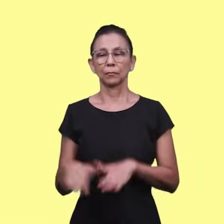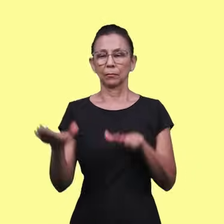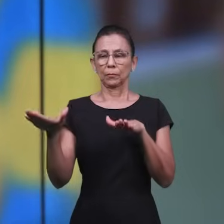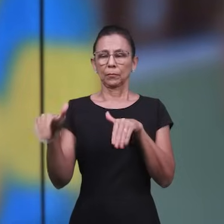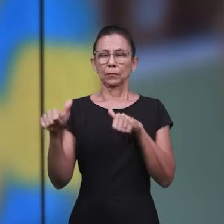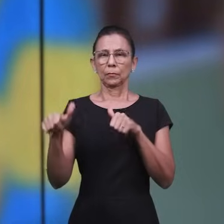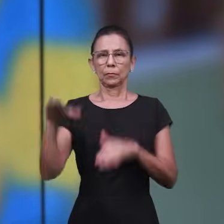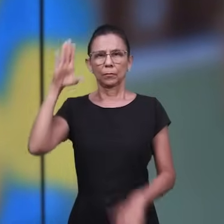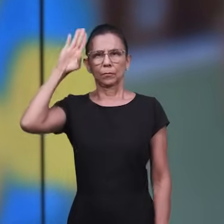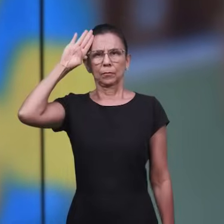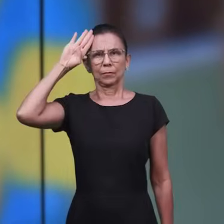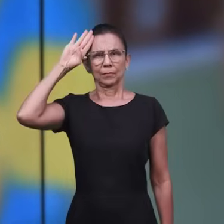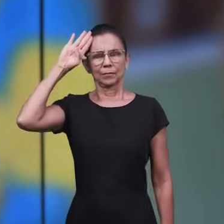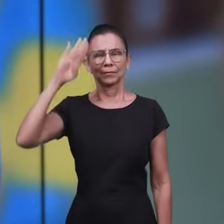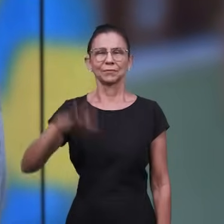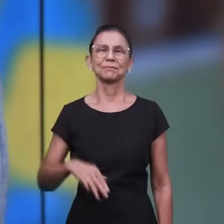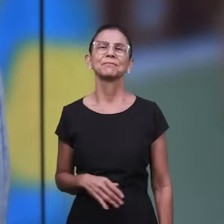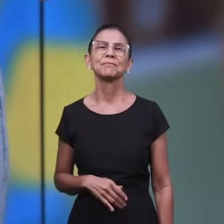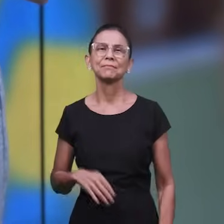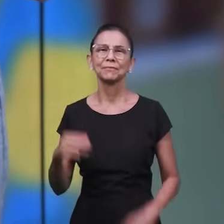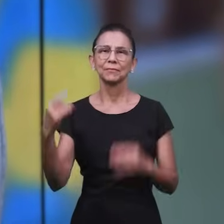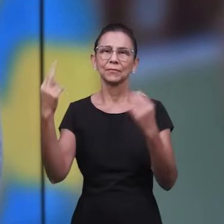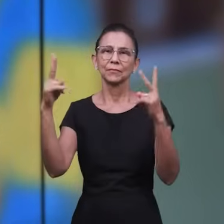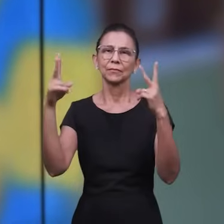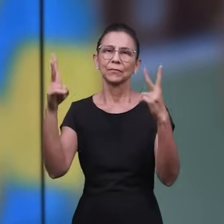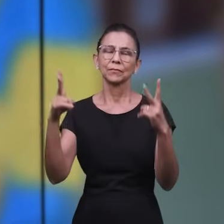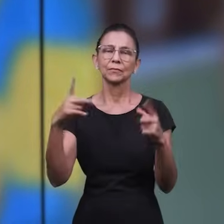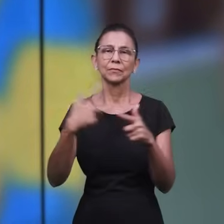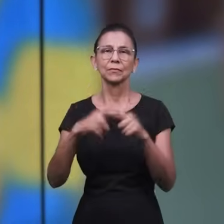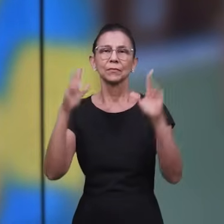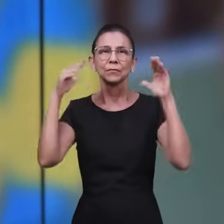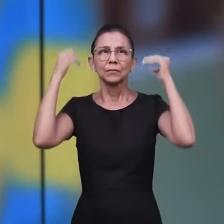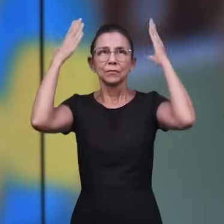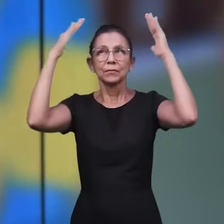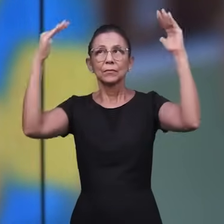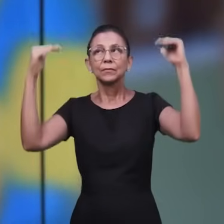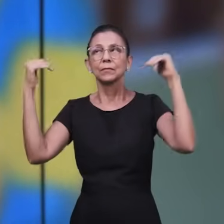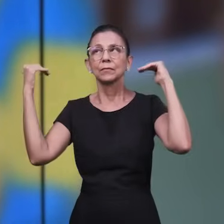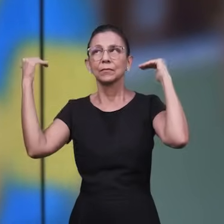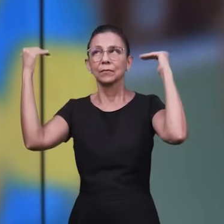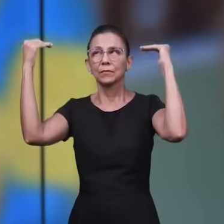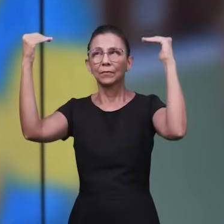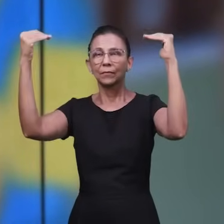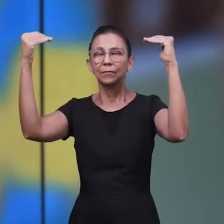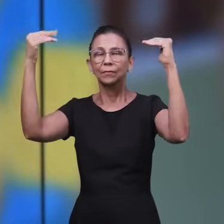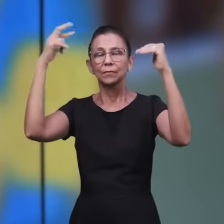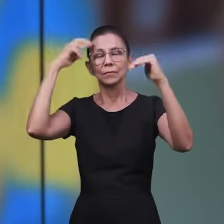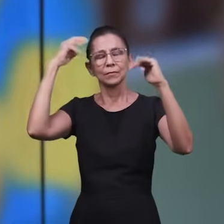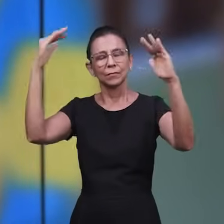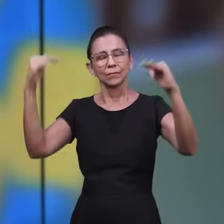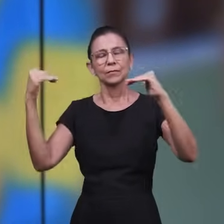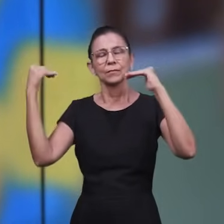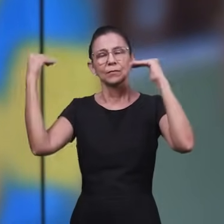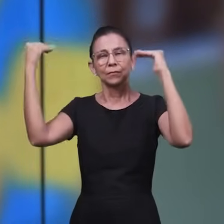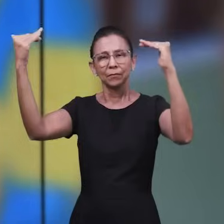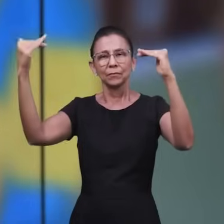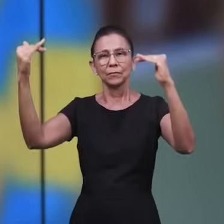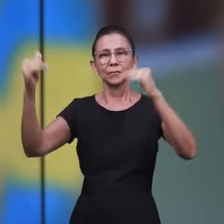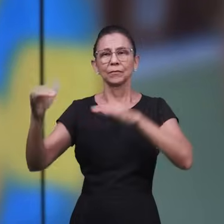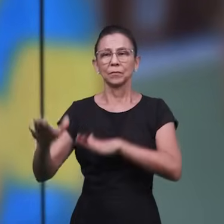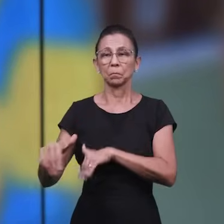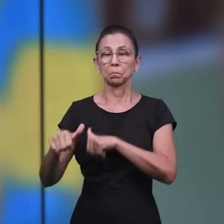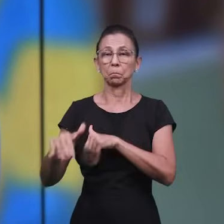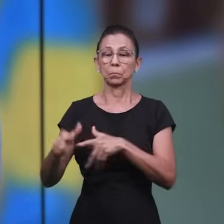é vitorioso porque tem o Rei dos Reis, o Senhor dos Exércitos, que vai à sua